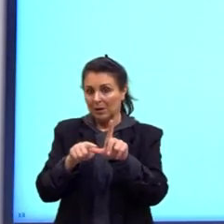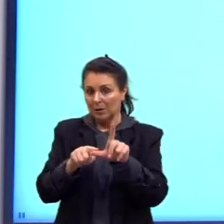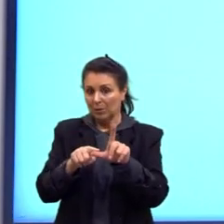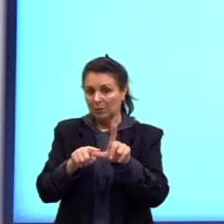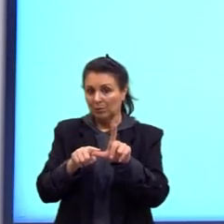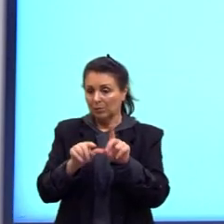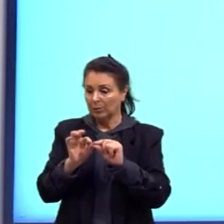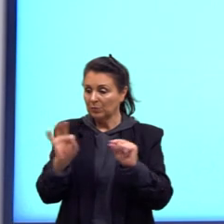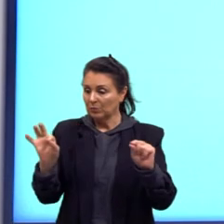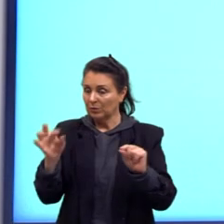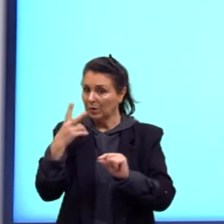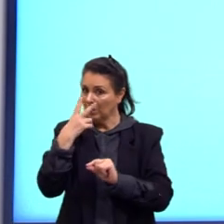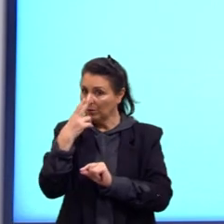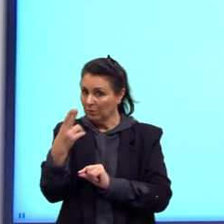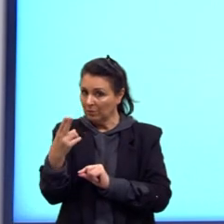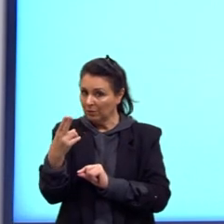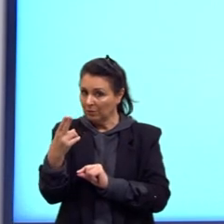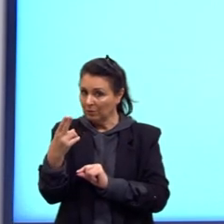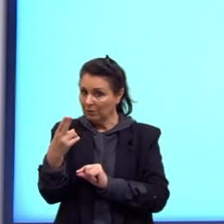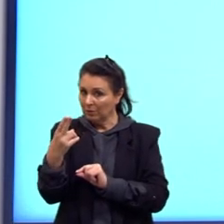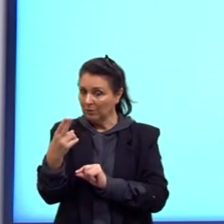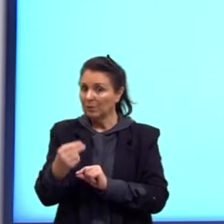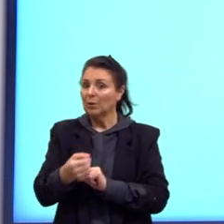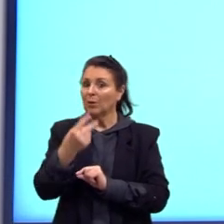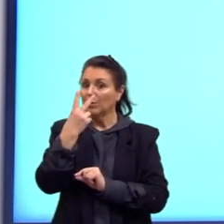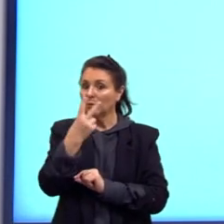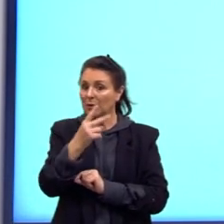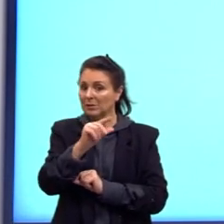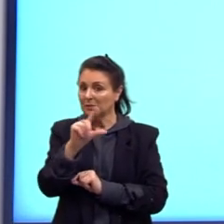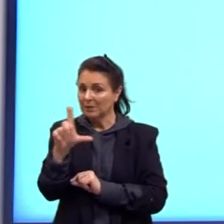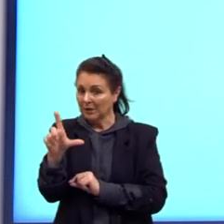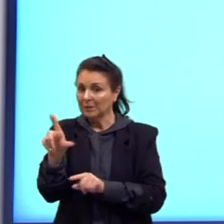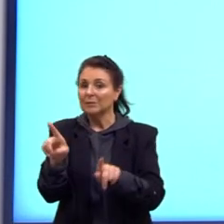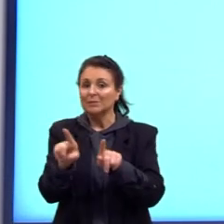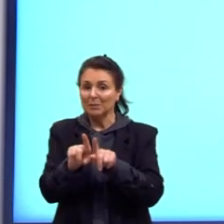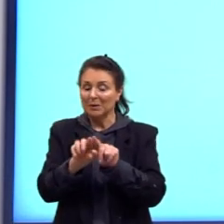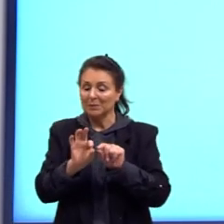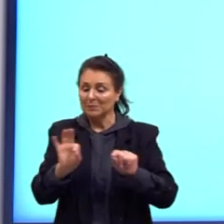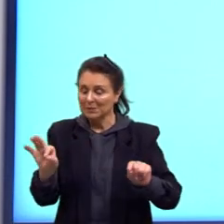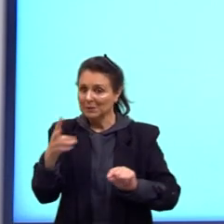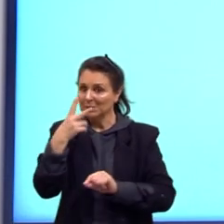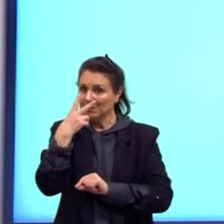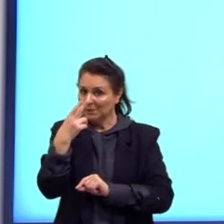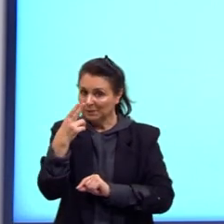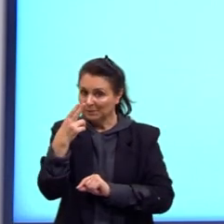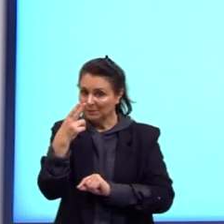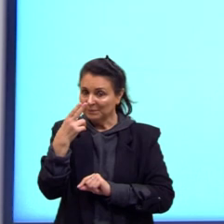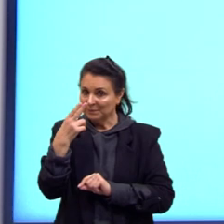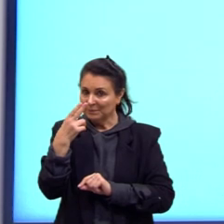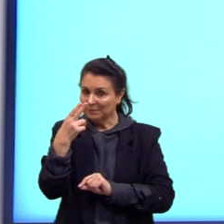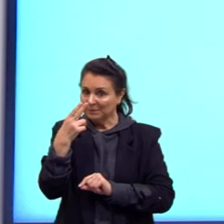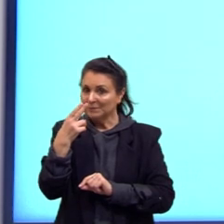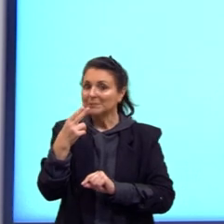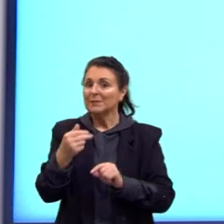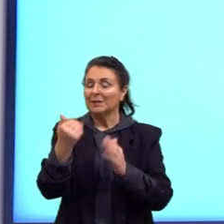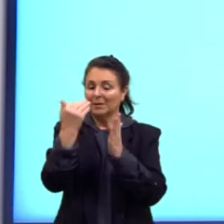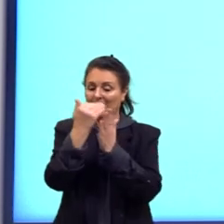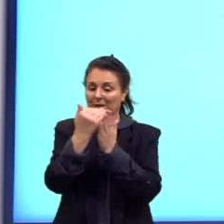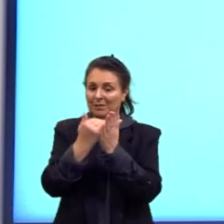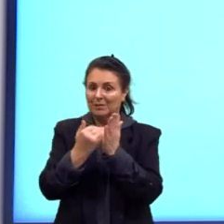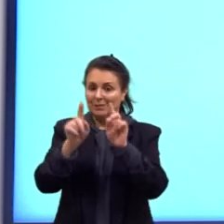medida nos garante então que dois lados também tem a mesma medida entra tá na nossa Class é